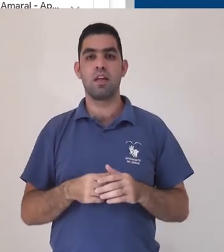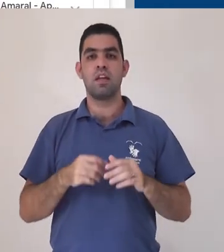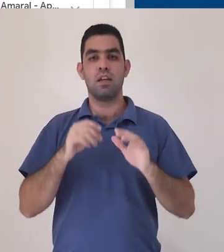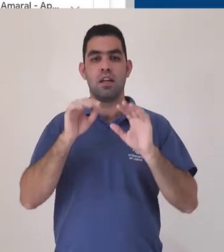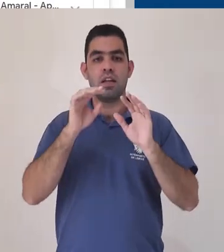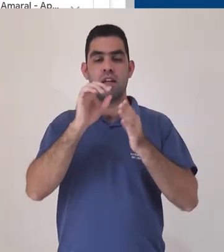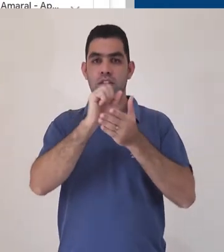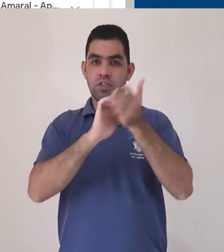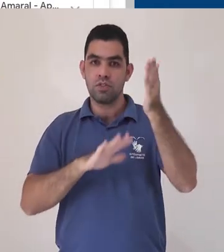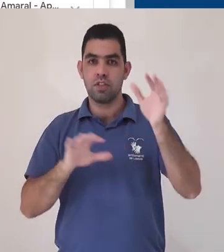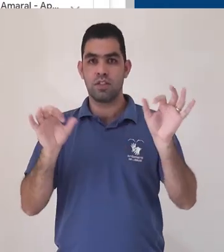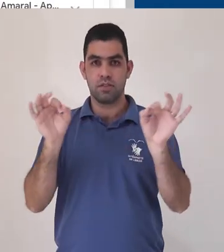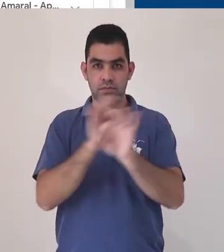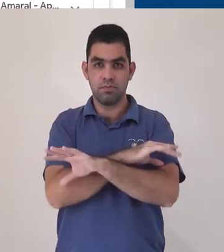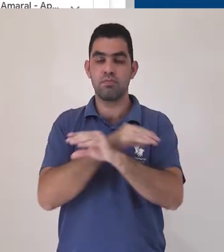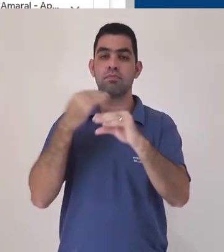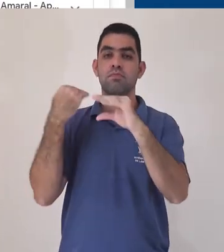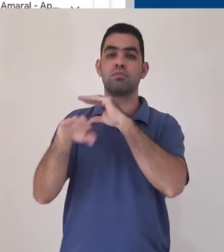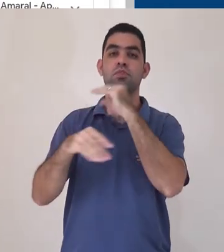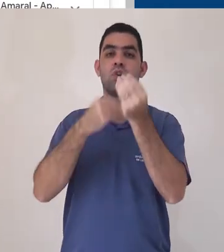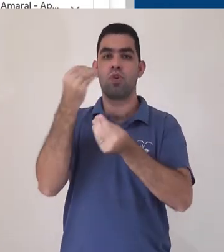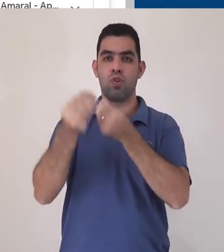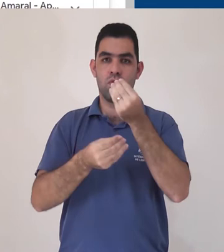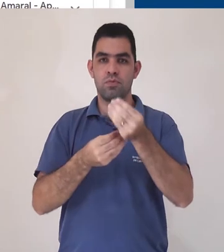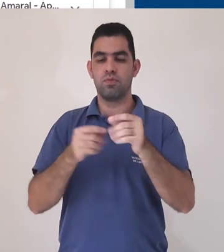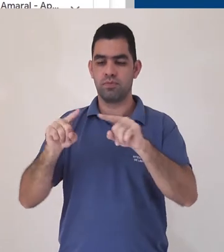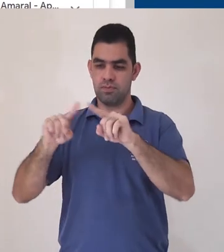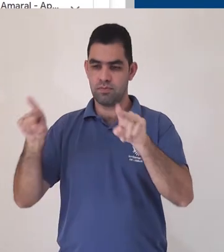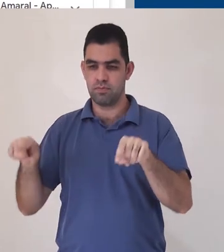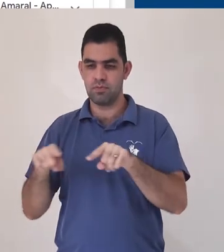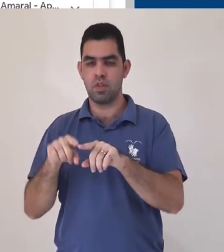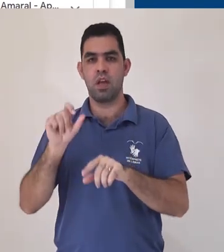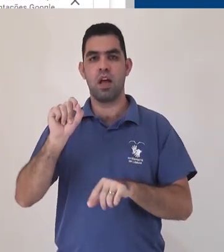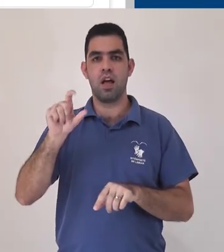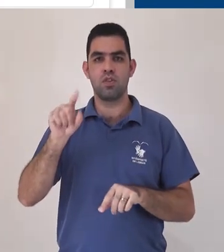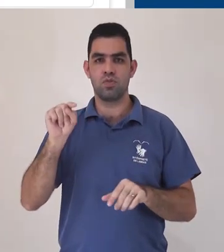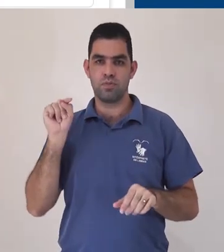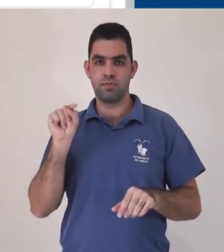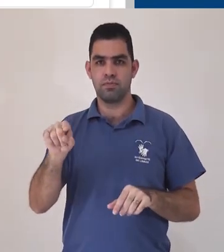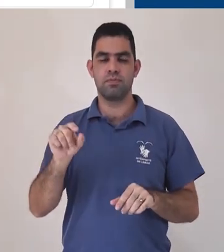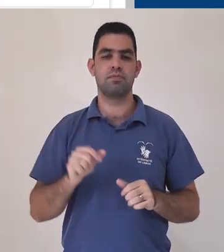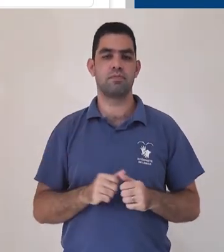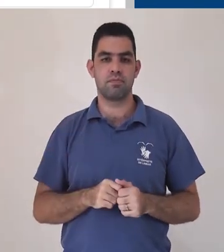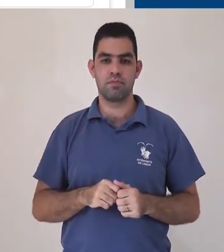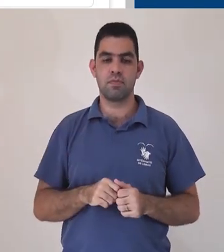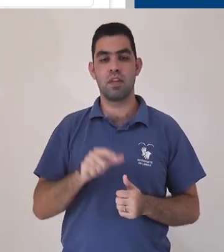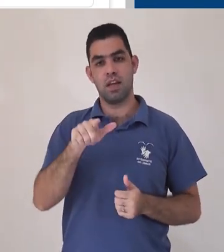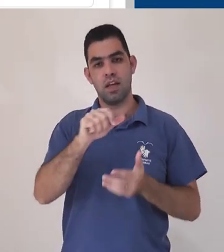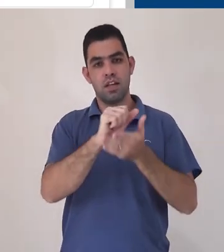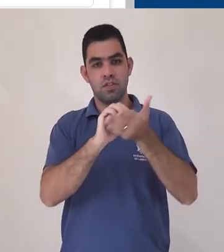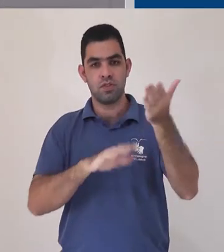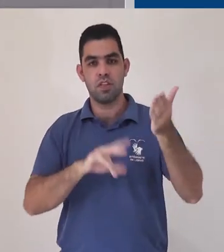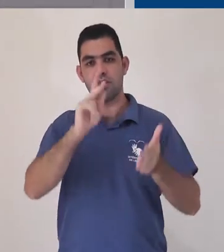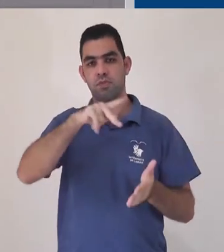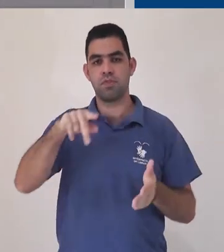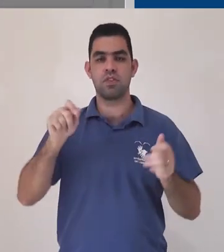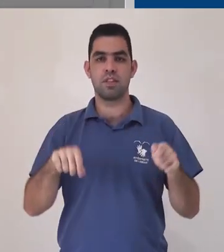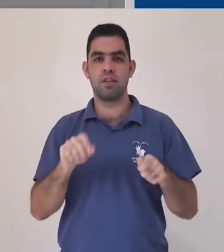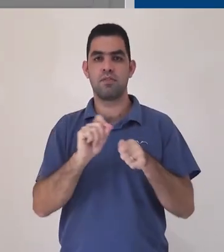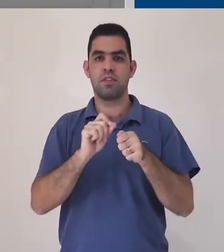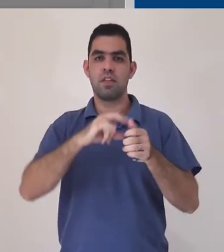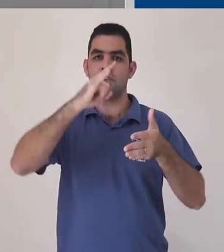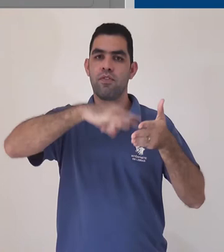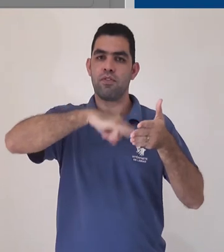finalizada cliquem entregar no botão azul nas atividades o professor consegue produzir